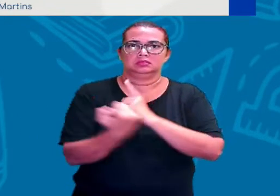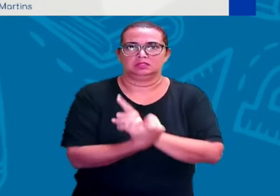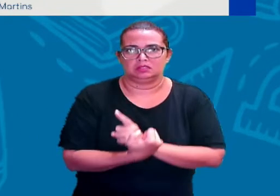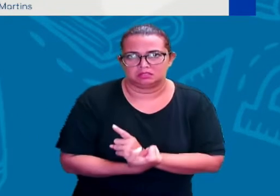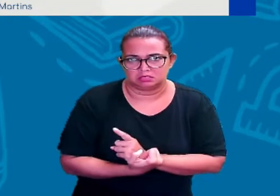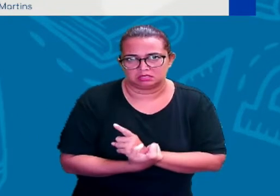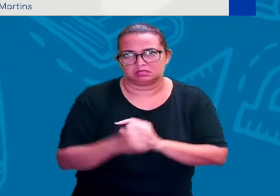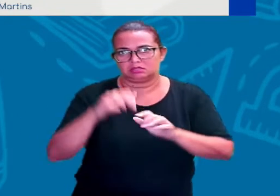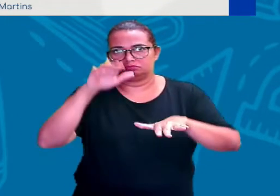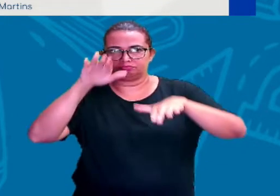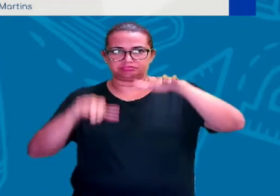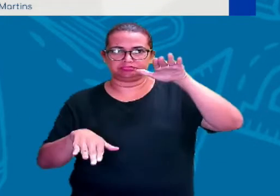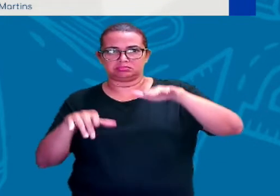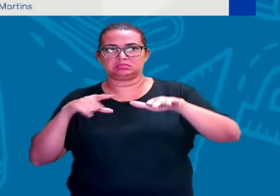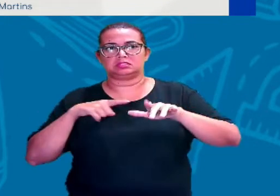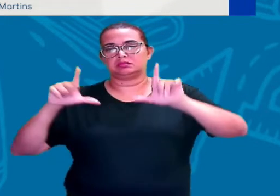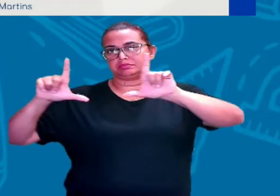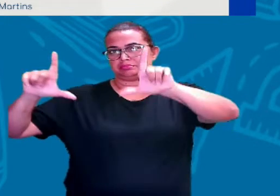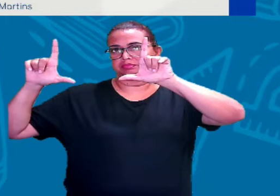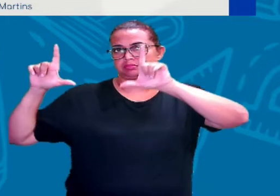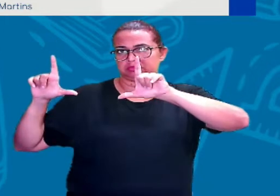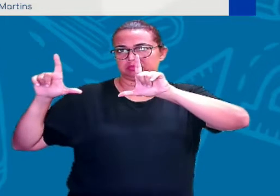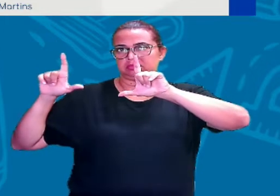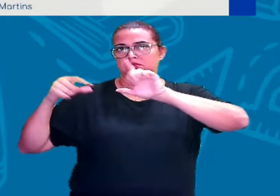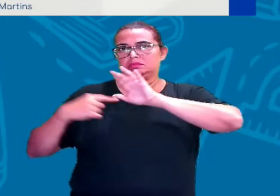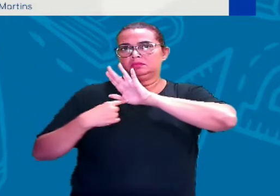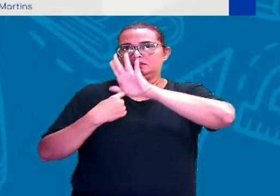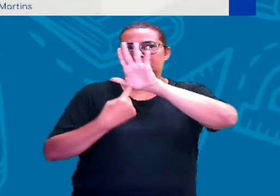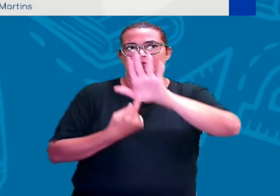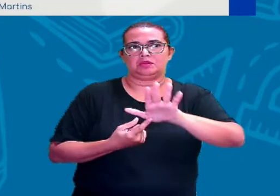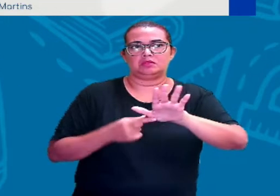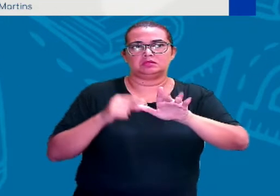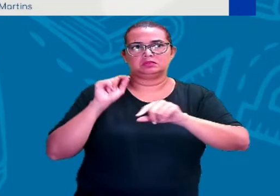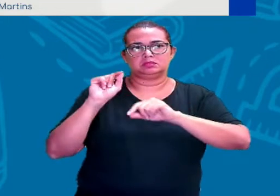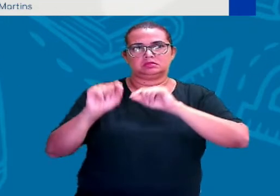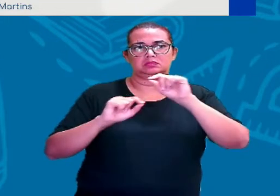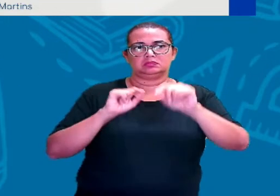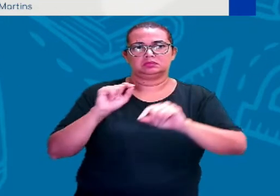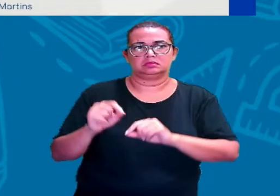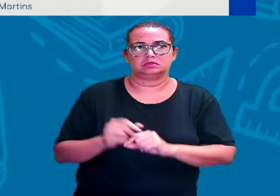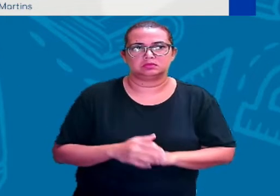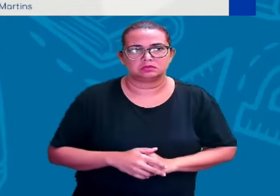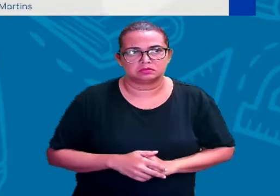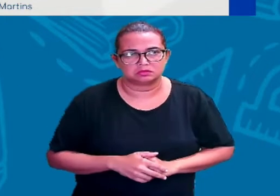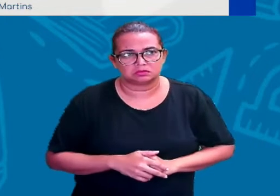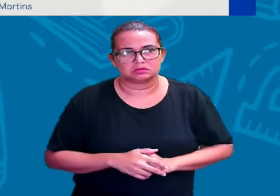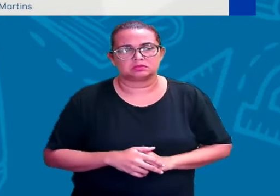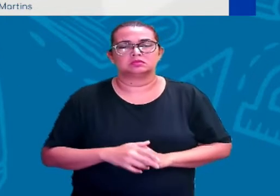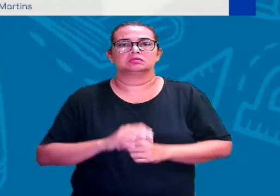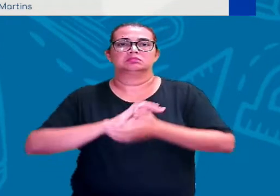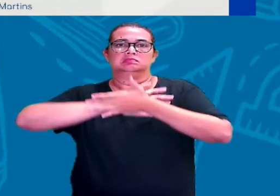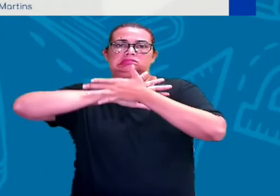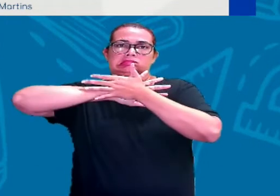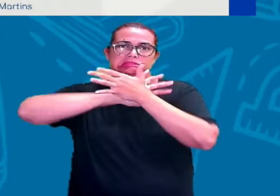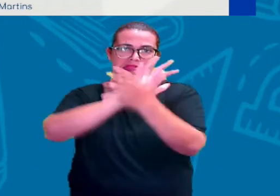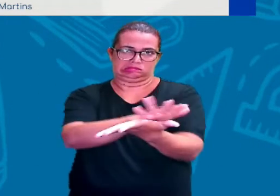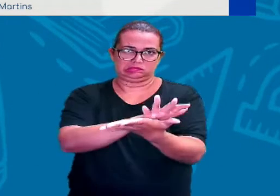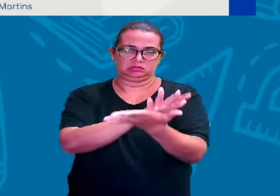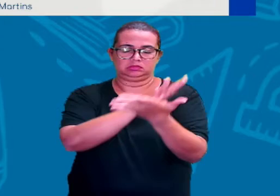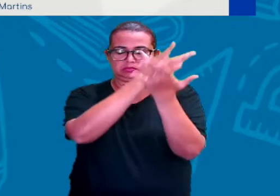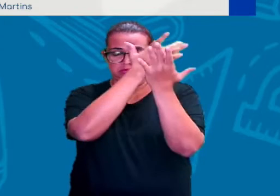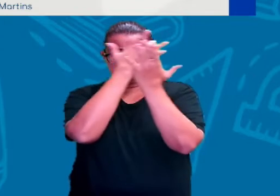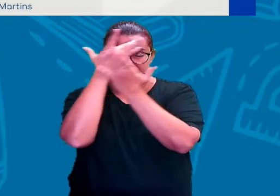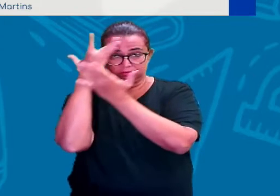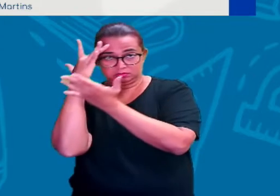Então, esse quadro aqui que eu estou mostrando para vocês mostra a discriminação com pessoas negras